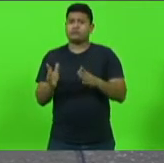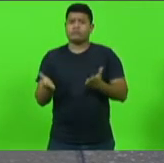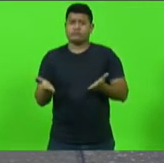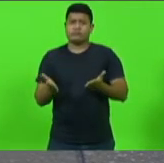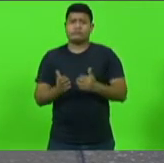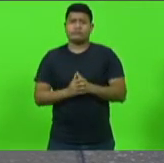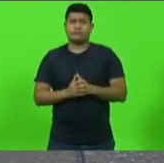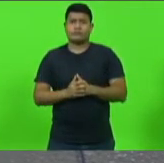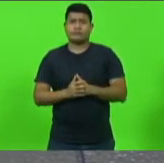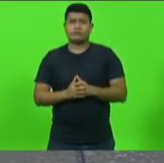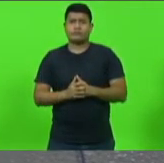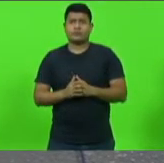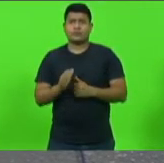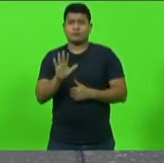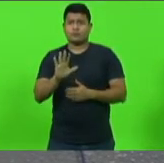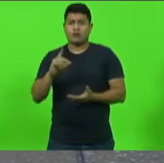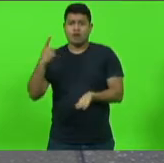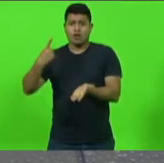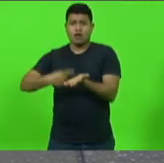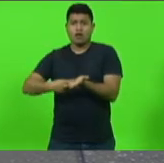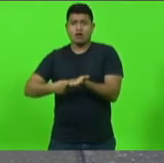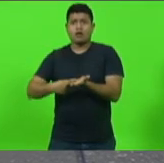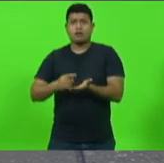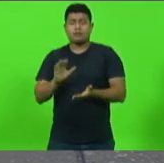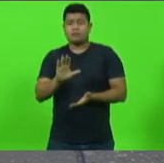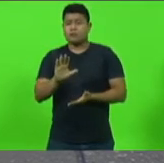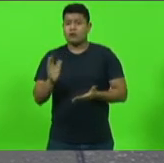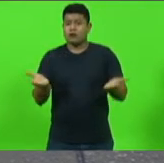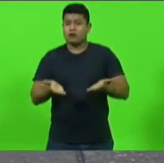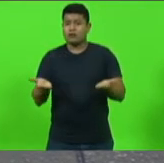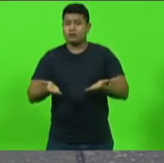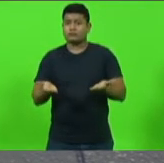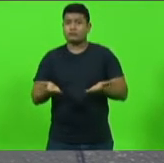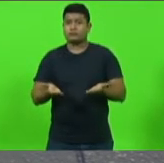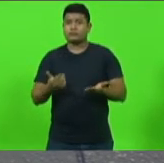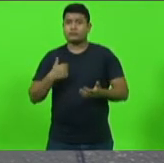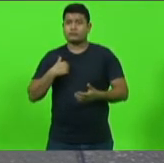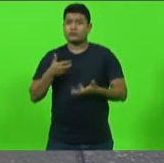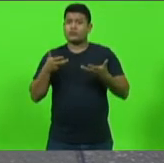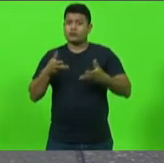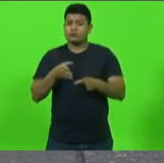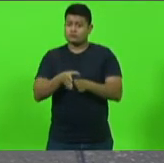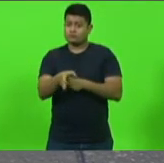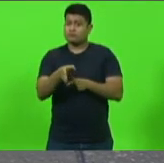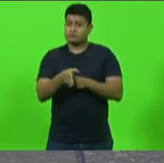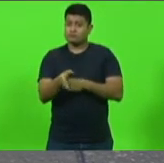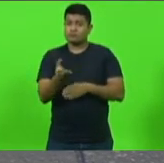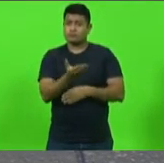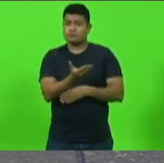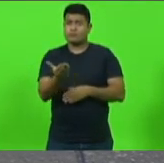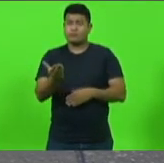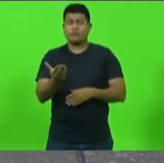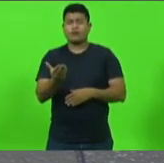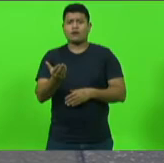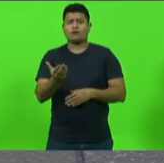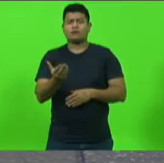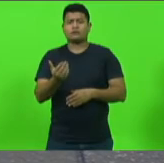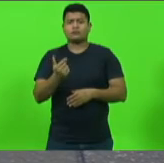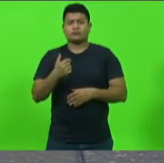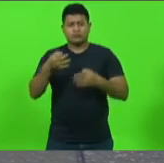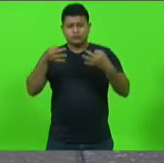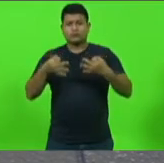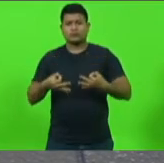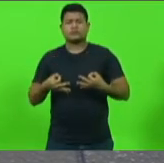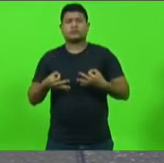integrava acordo. Mas agora eu quero recomendar, de cabeça erguida,